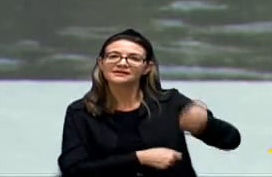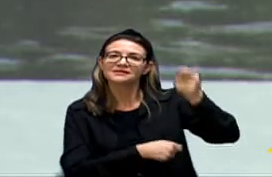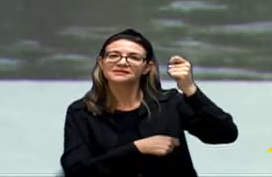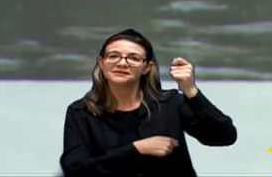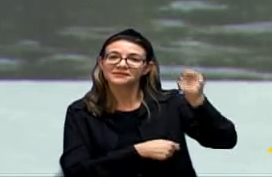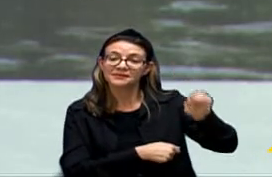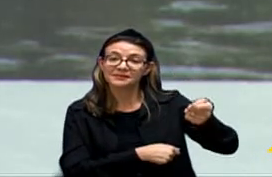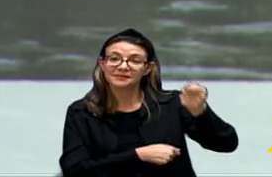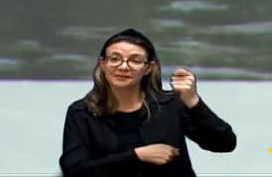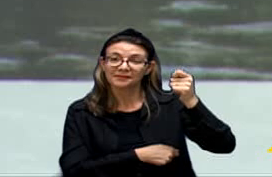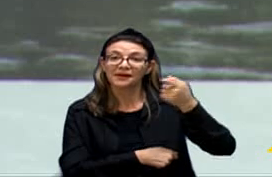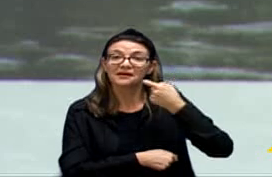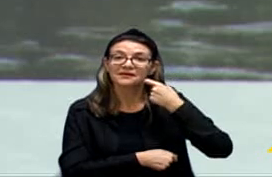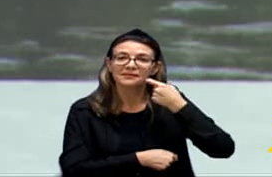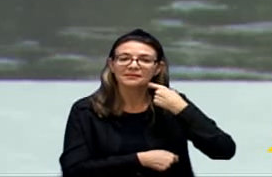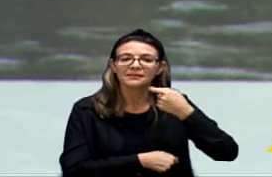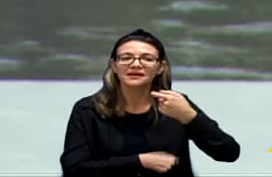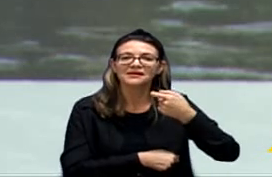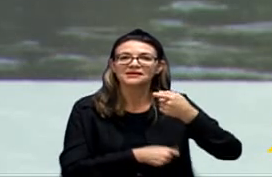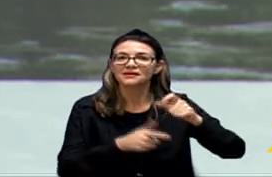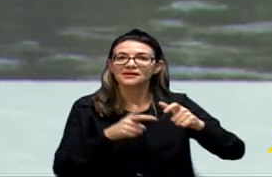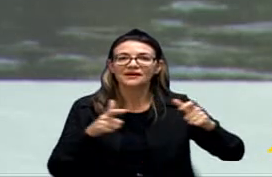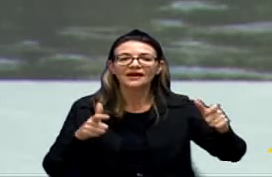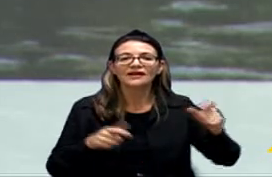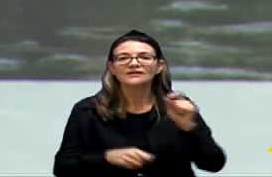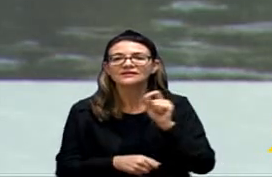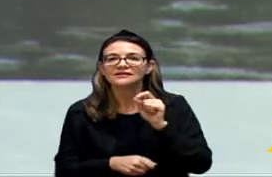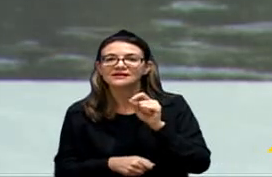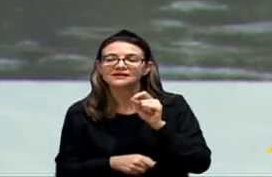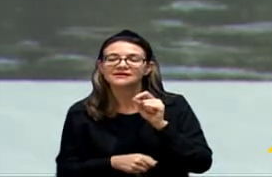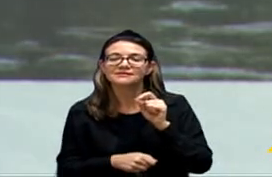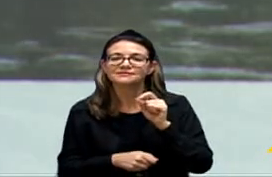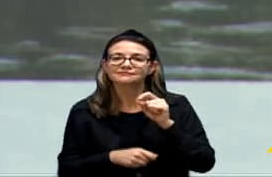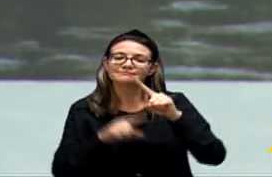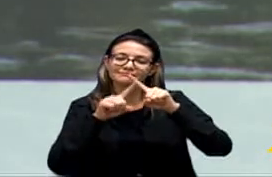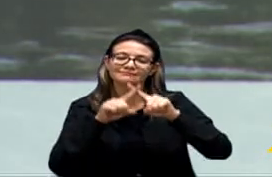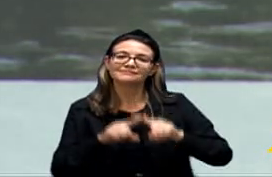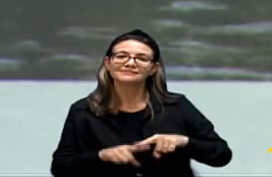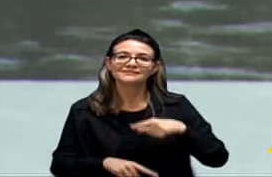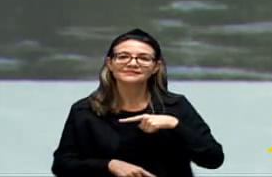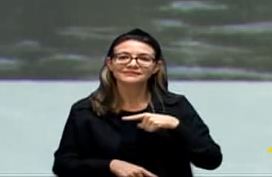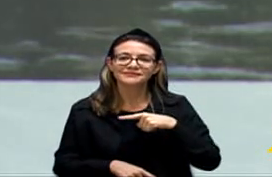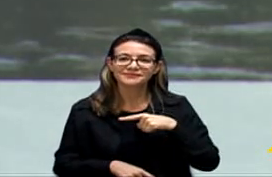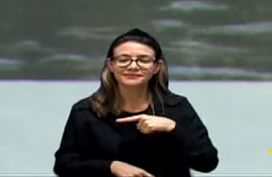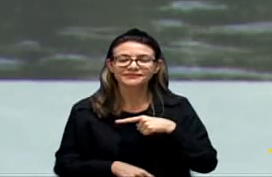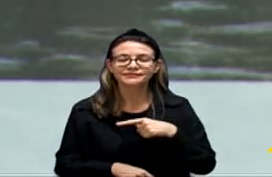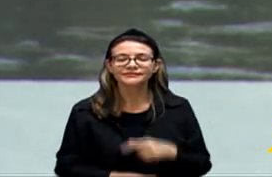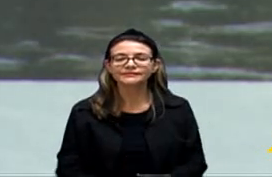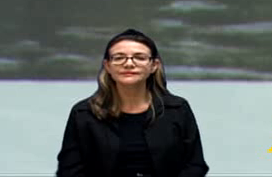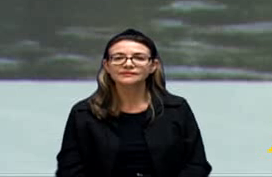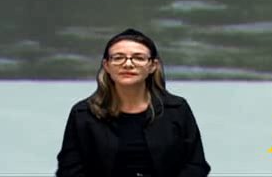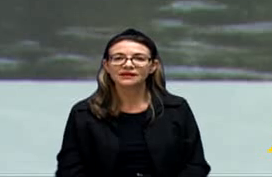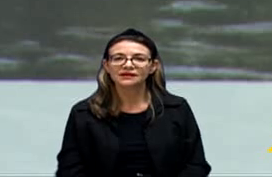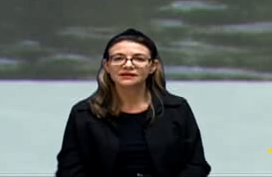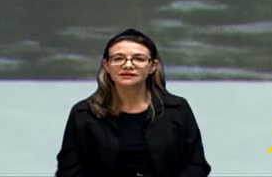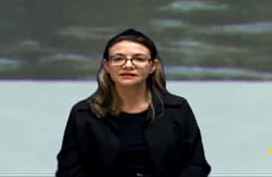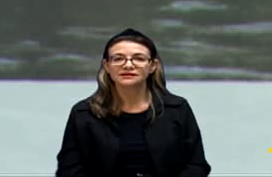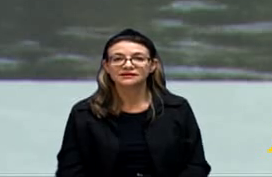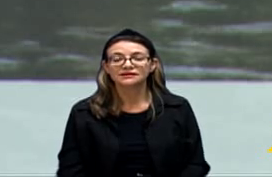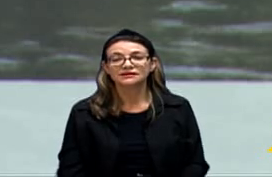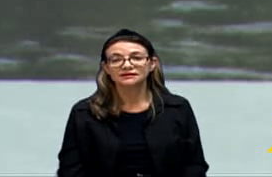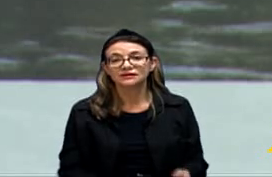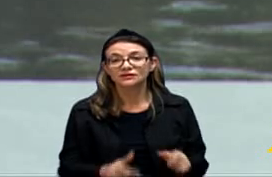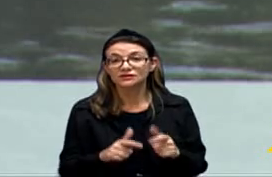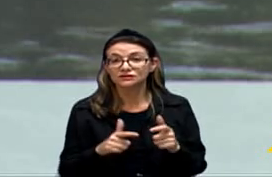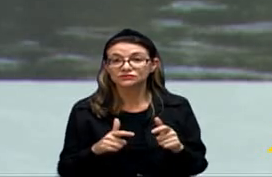A ideia é começar a introduzir na cidade de Sorocaba aonde a gente consiga eh ter um espaço cultural